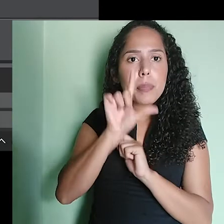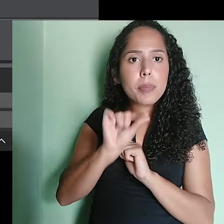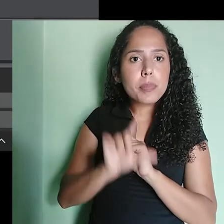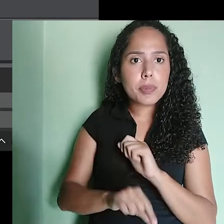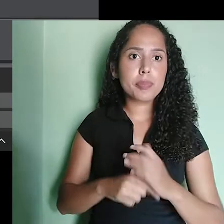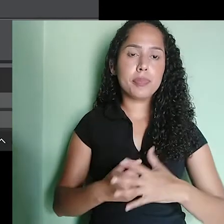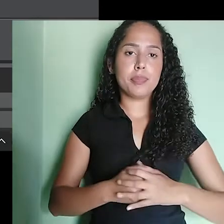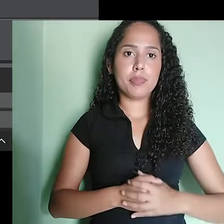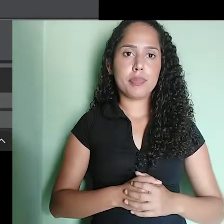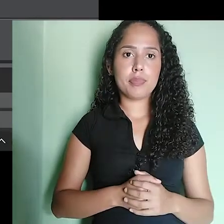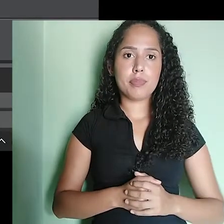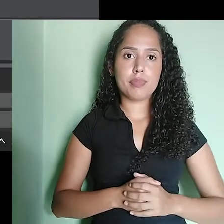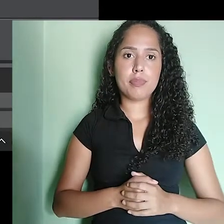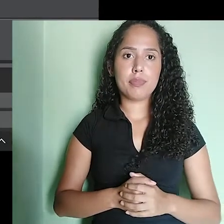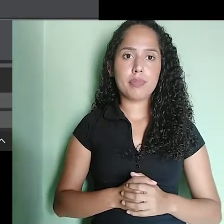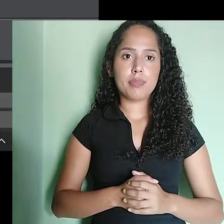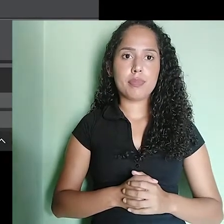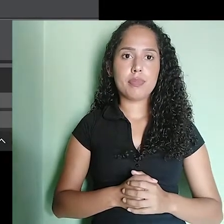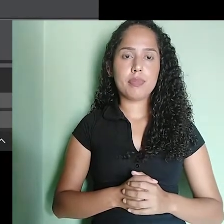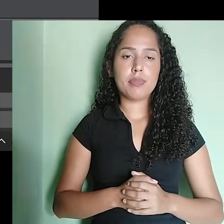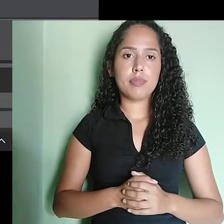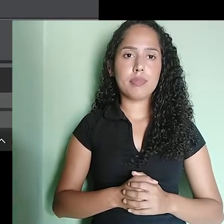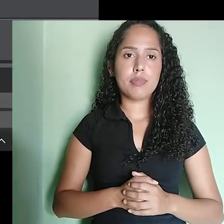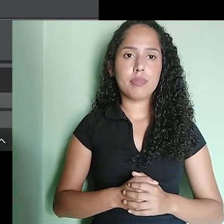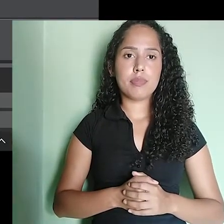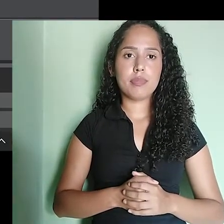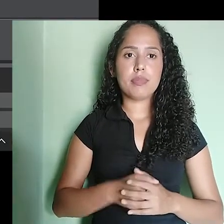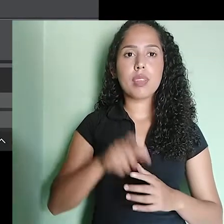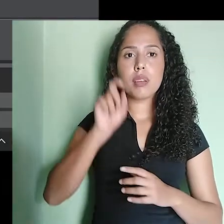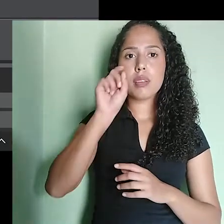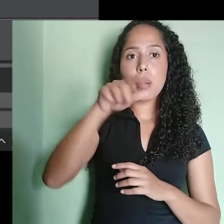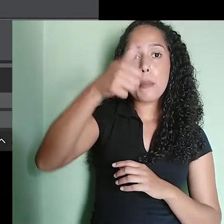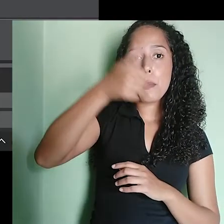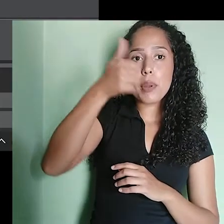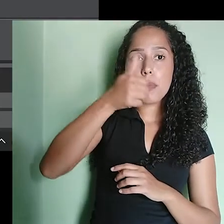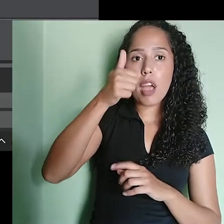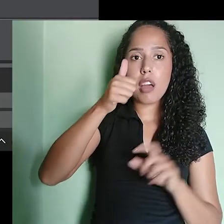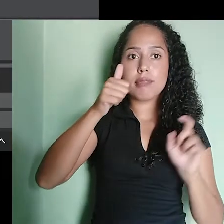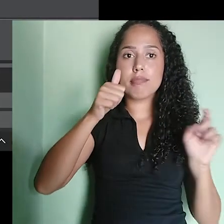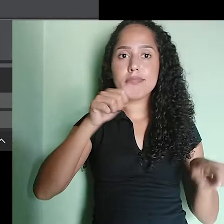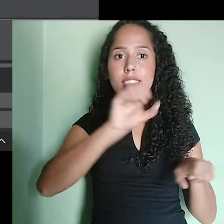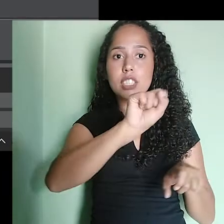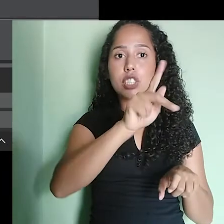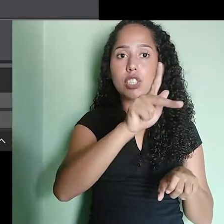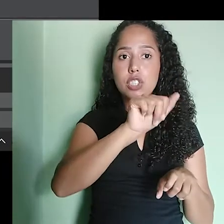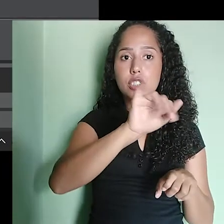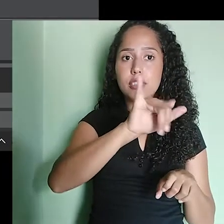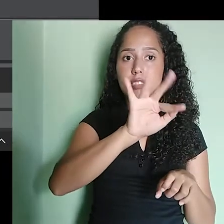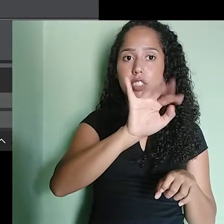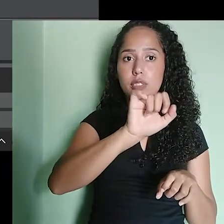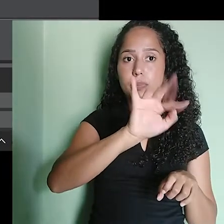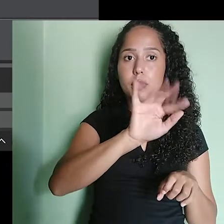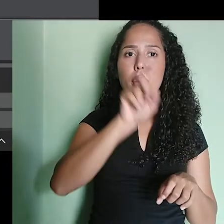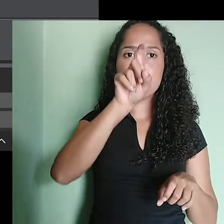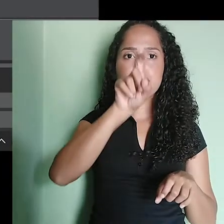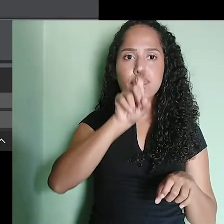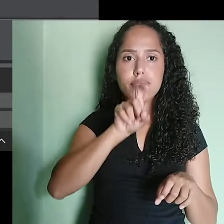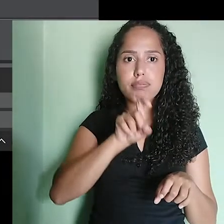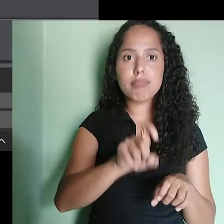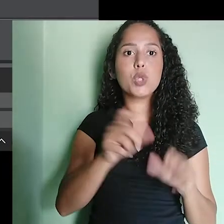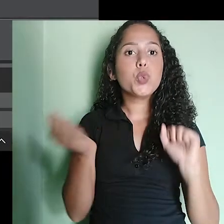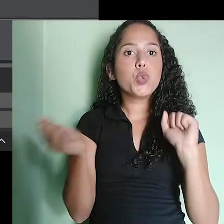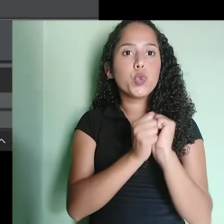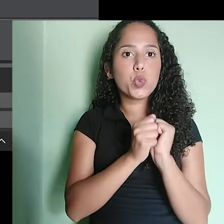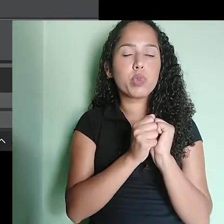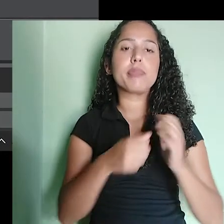elas, tá? Repetindo, clico na primeira, seguro Shift, vou na última que eu quero selecionar e clico, pronto,